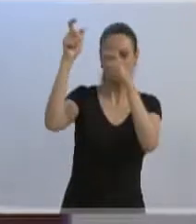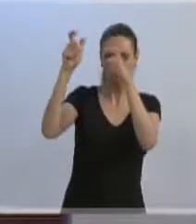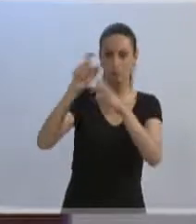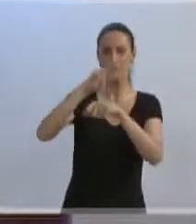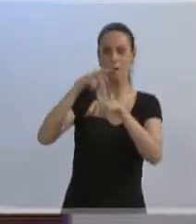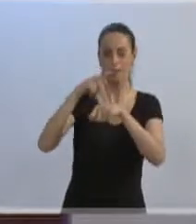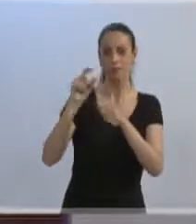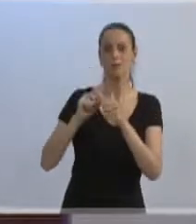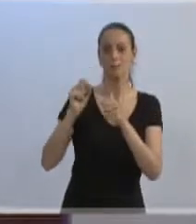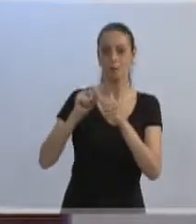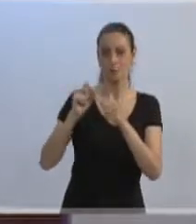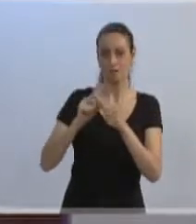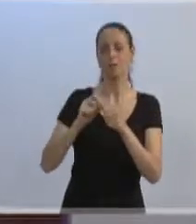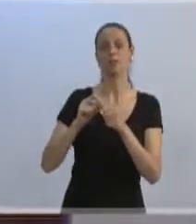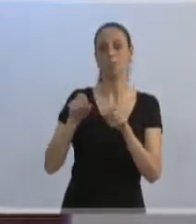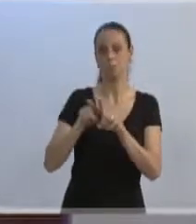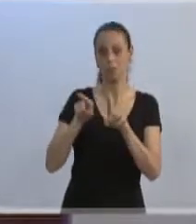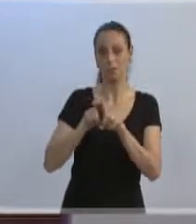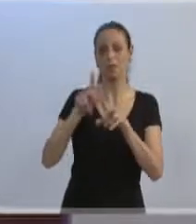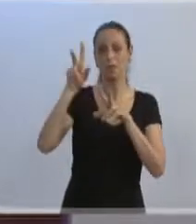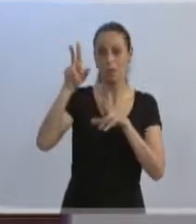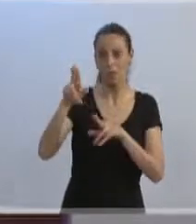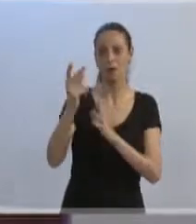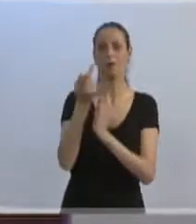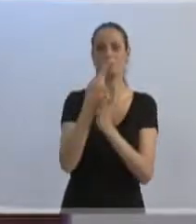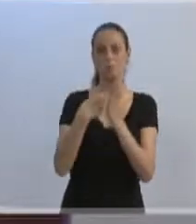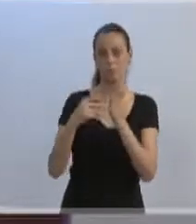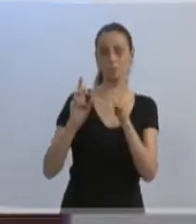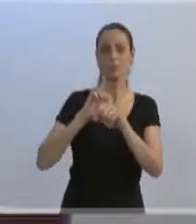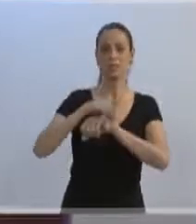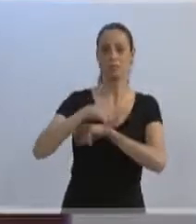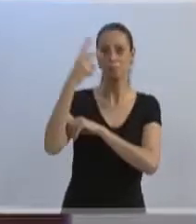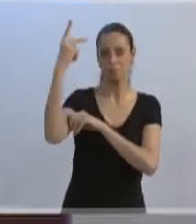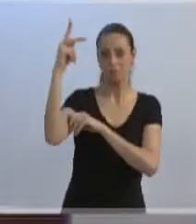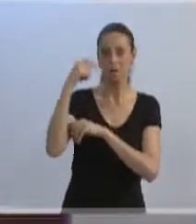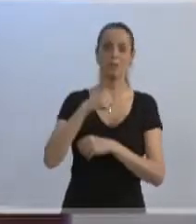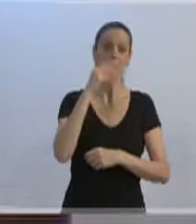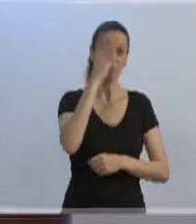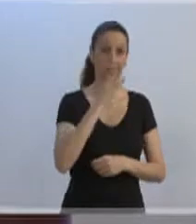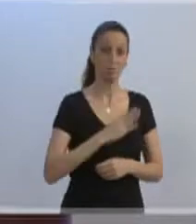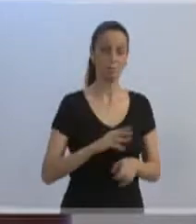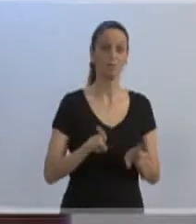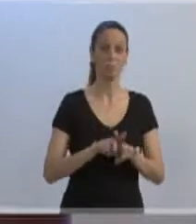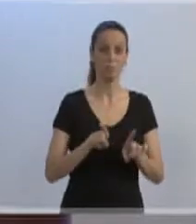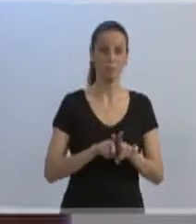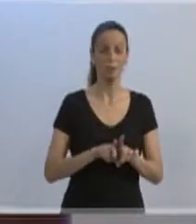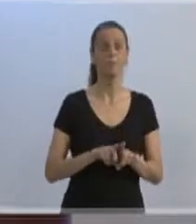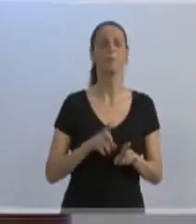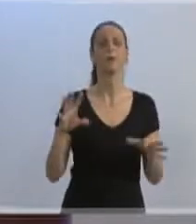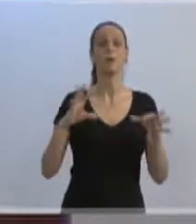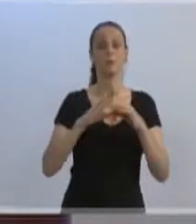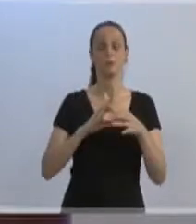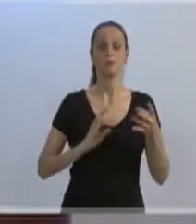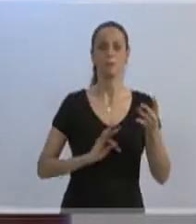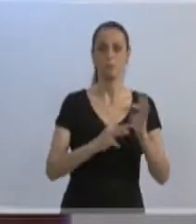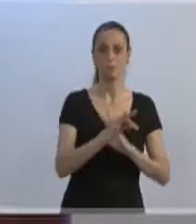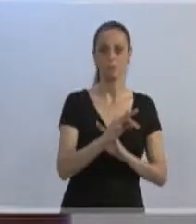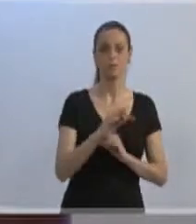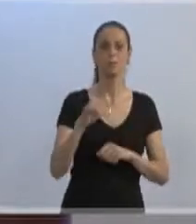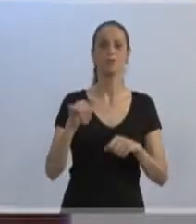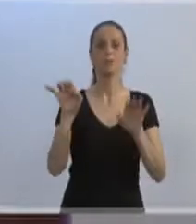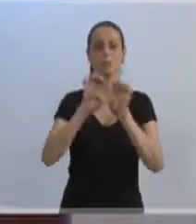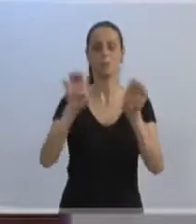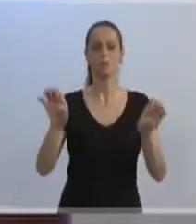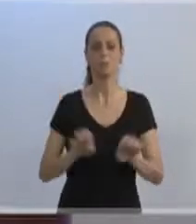têm parcerias com designers locais com designers brasileiros e eles unem tecnologia estrutura